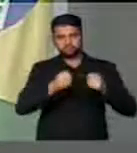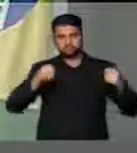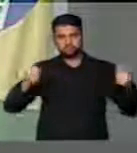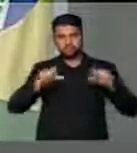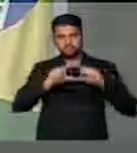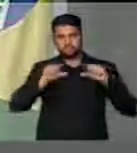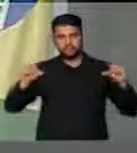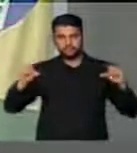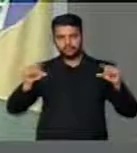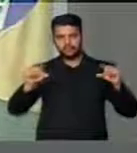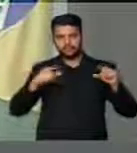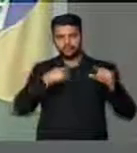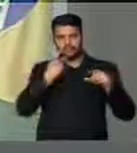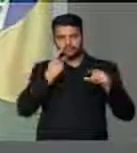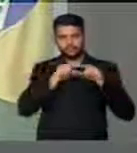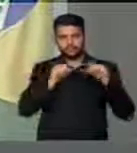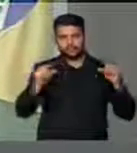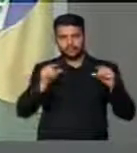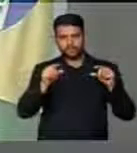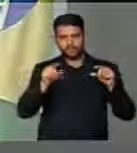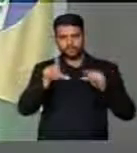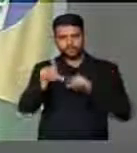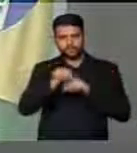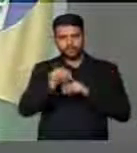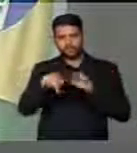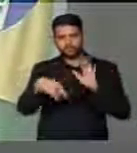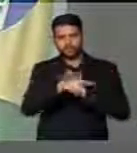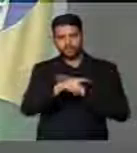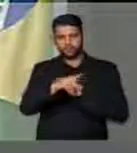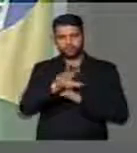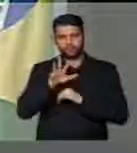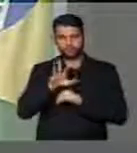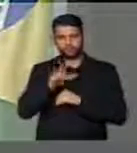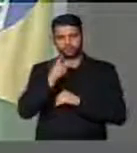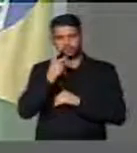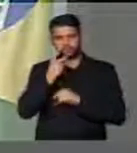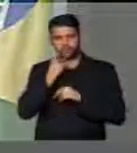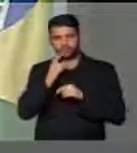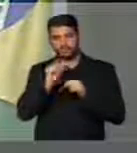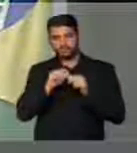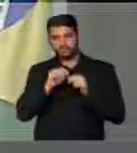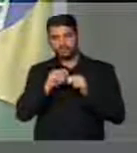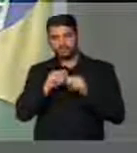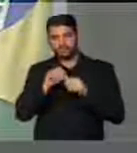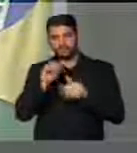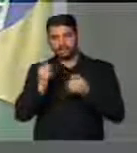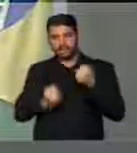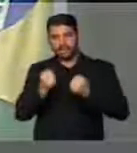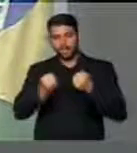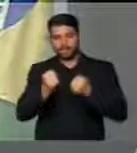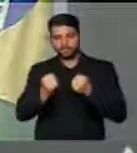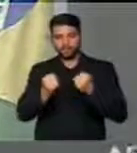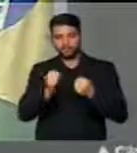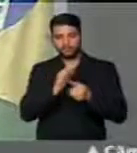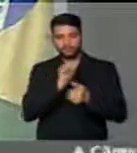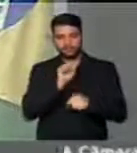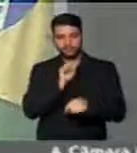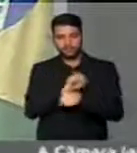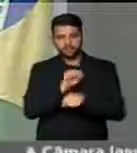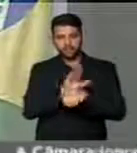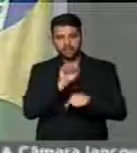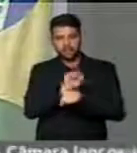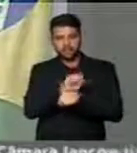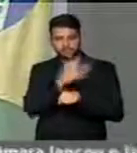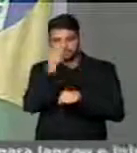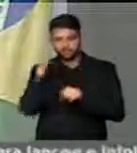faixa, com a frase espiada dita pelo próprio Lula, carros começaram a parar, as